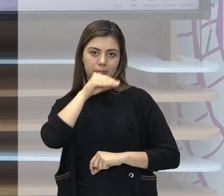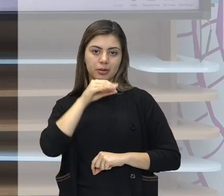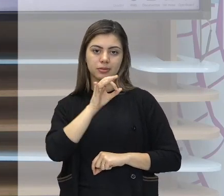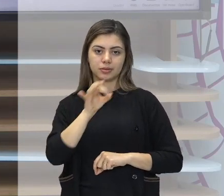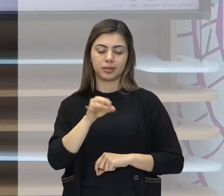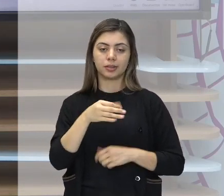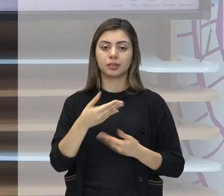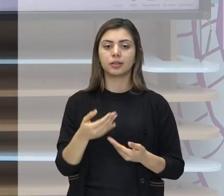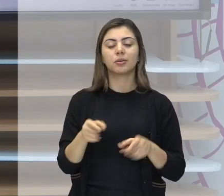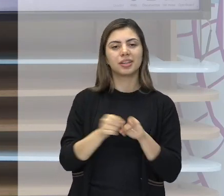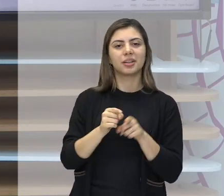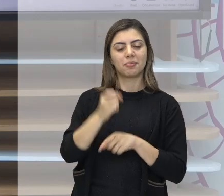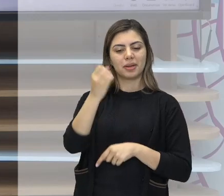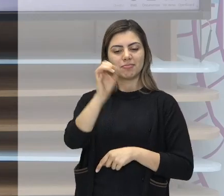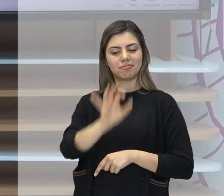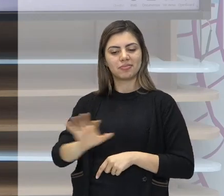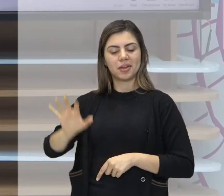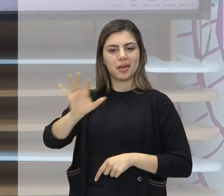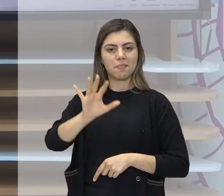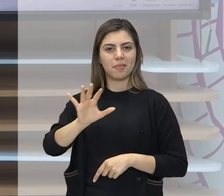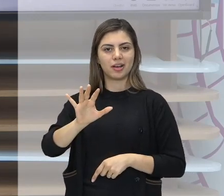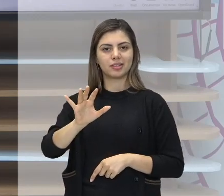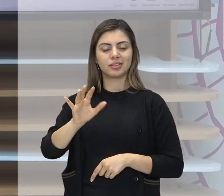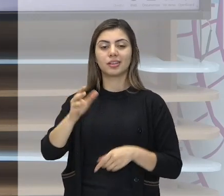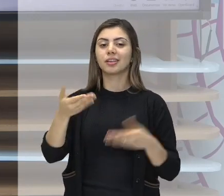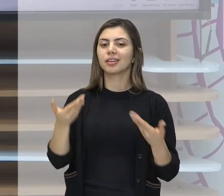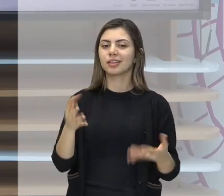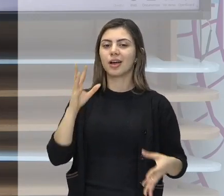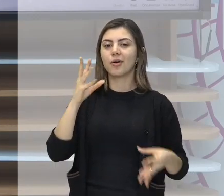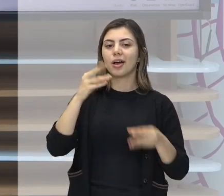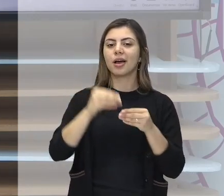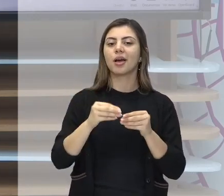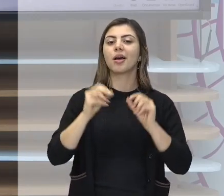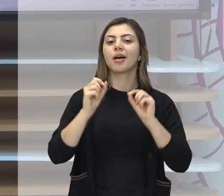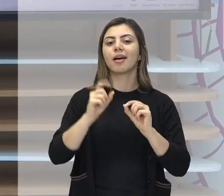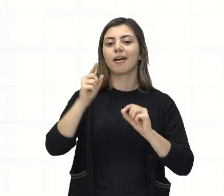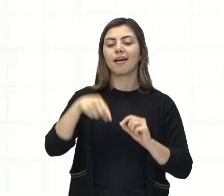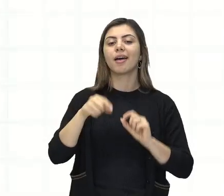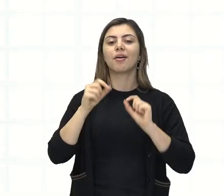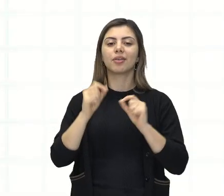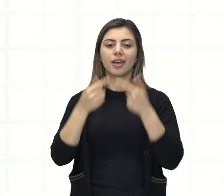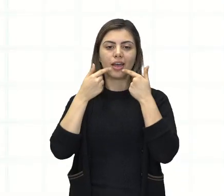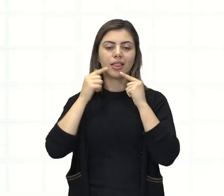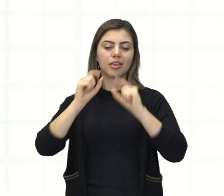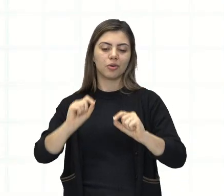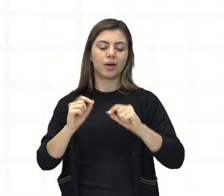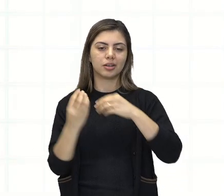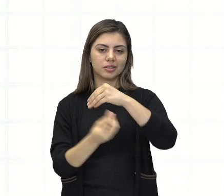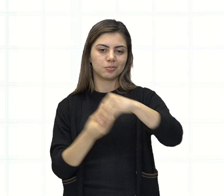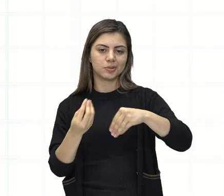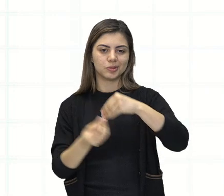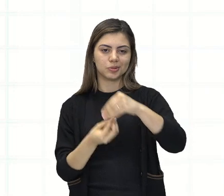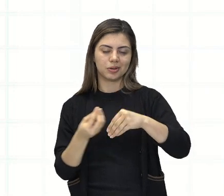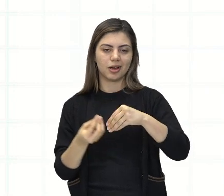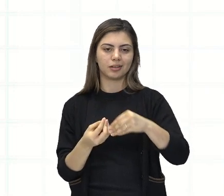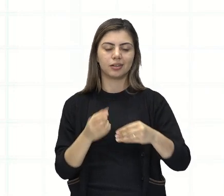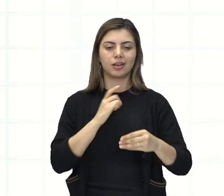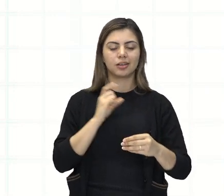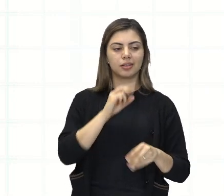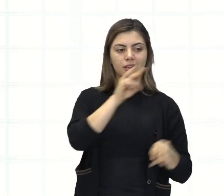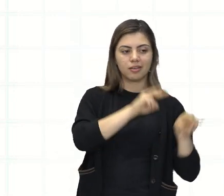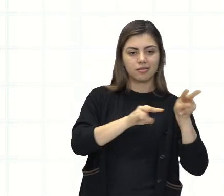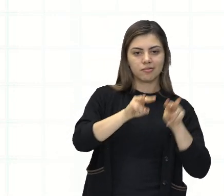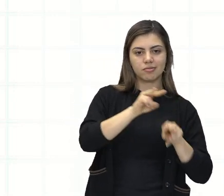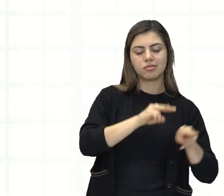minha imagem. Com isso, nós temos a linguagem mista, né? Por exemplo, aí,